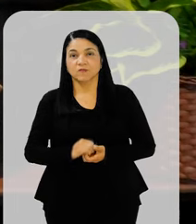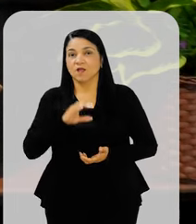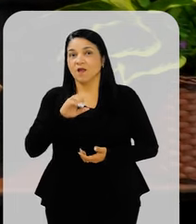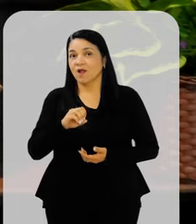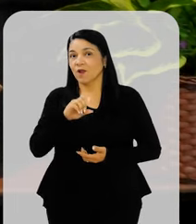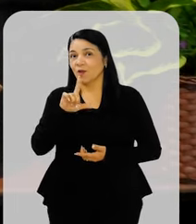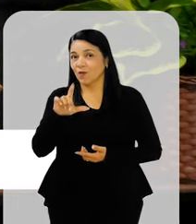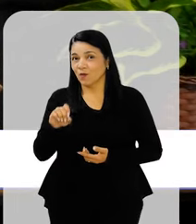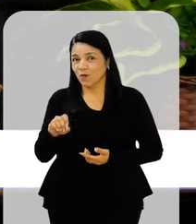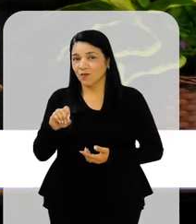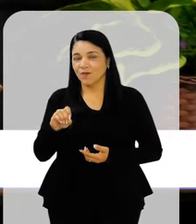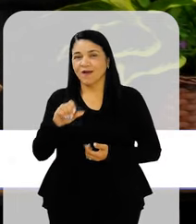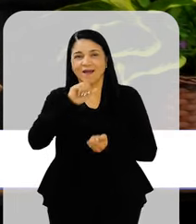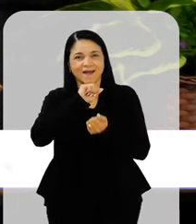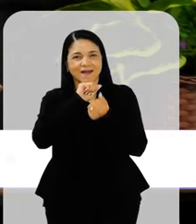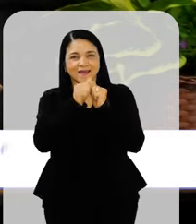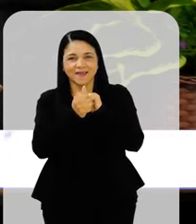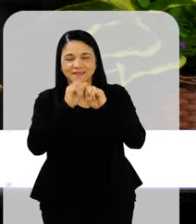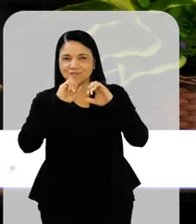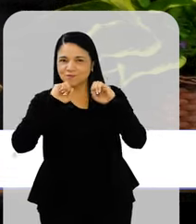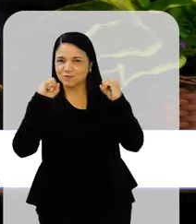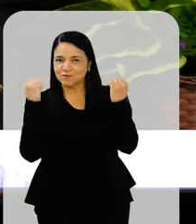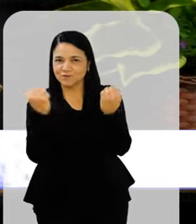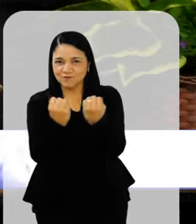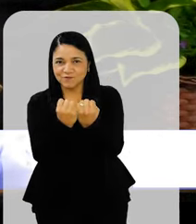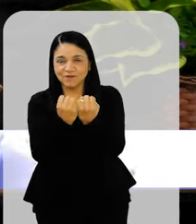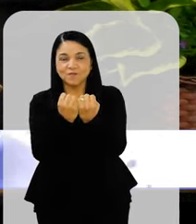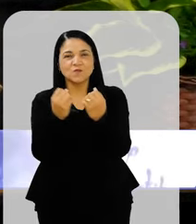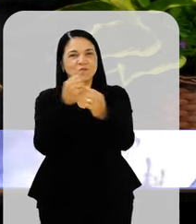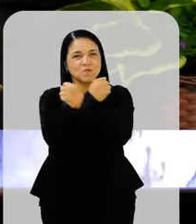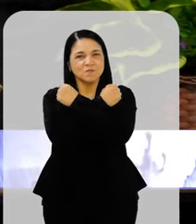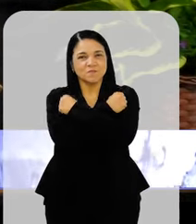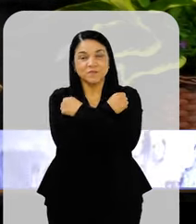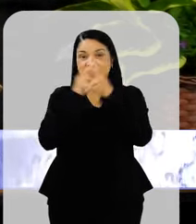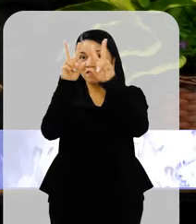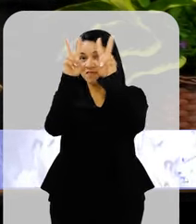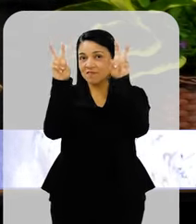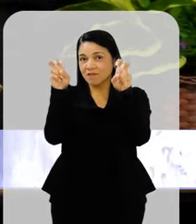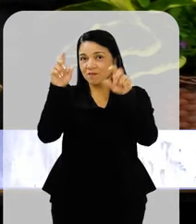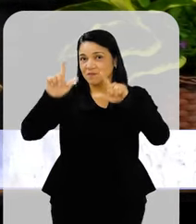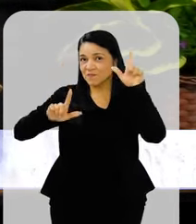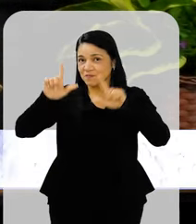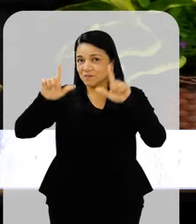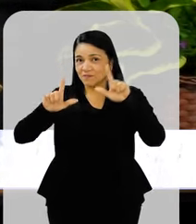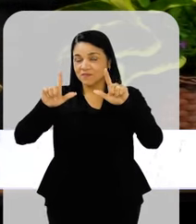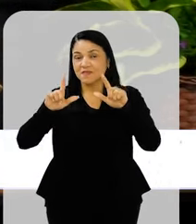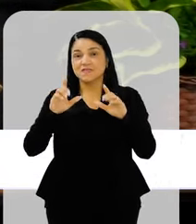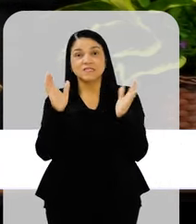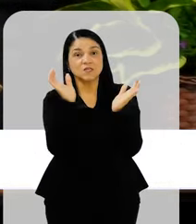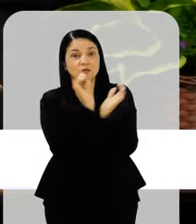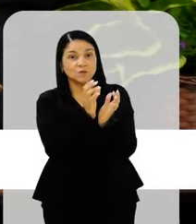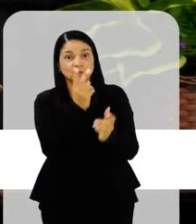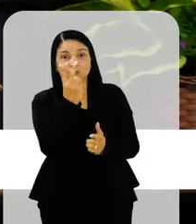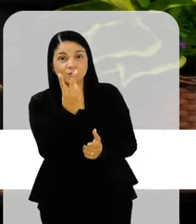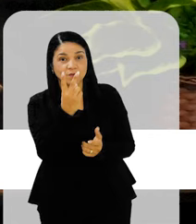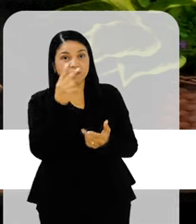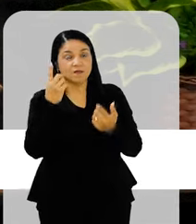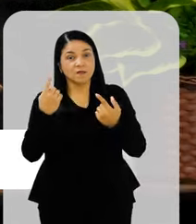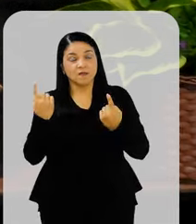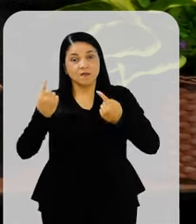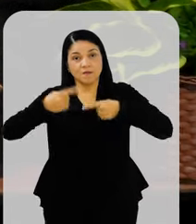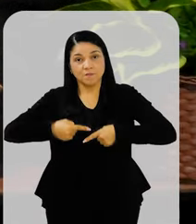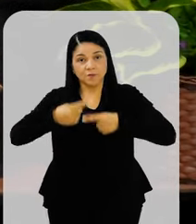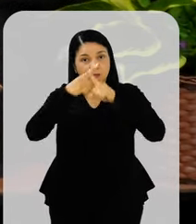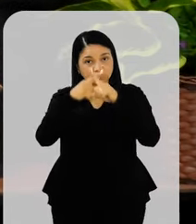Alô, amigos do Arena Esportiva, aquele abraço. Tema do programa, a Série A2 do Campeonato